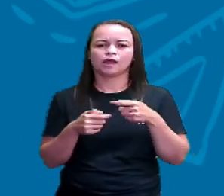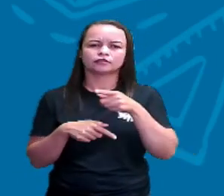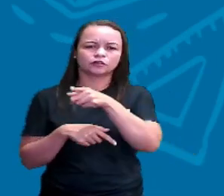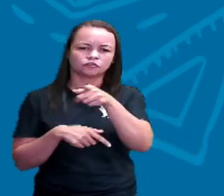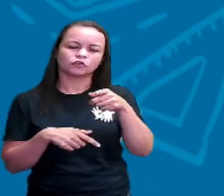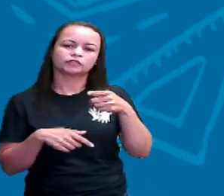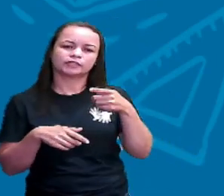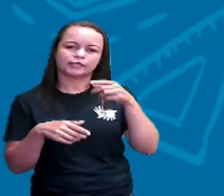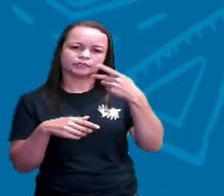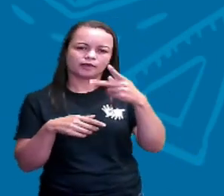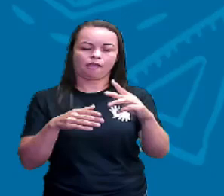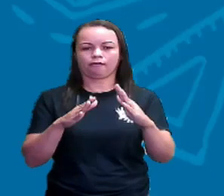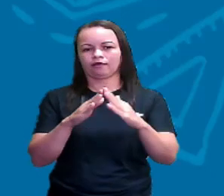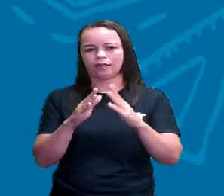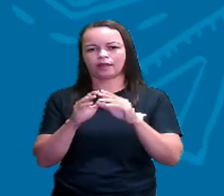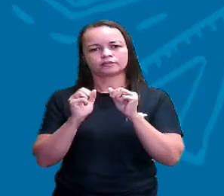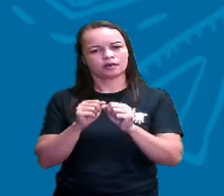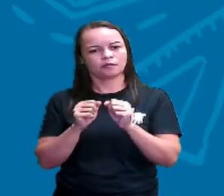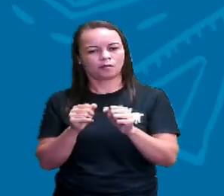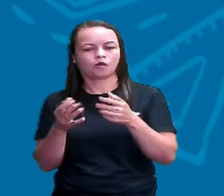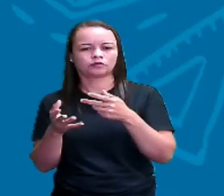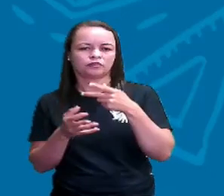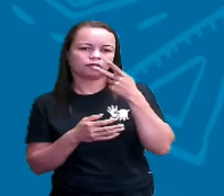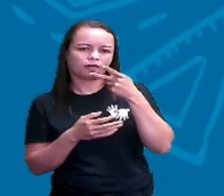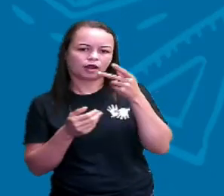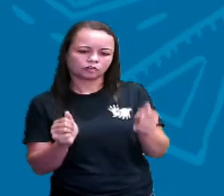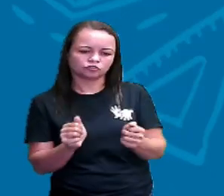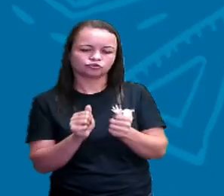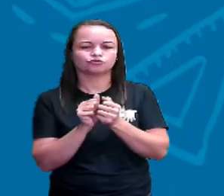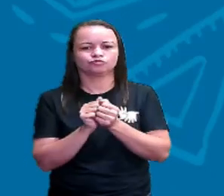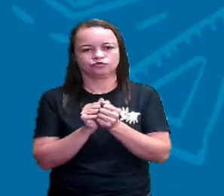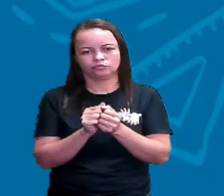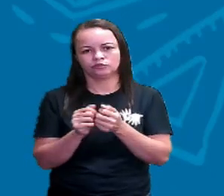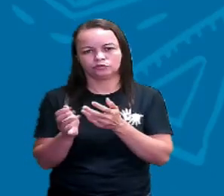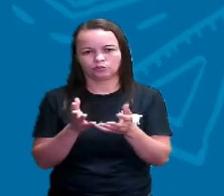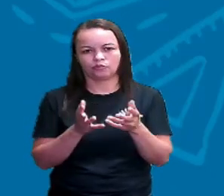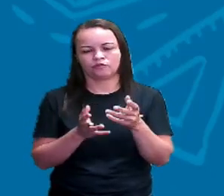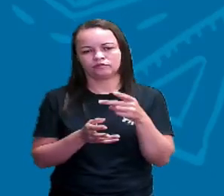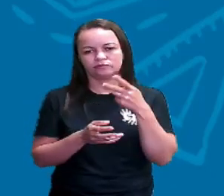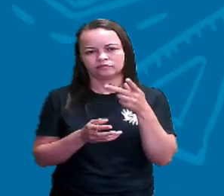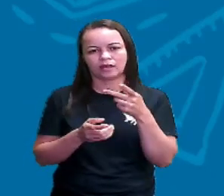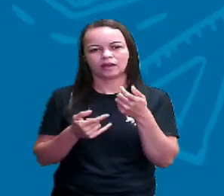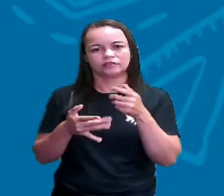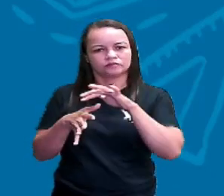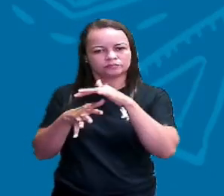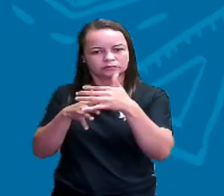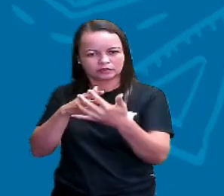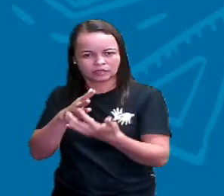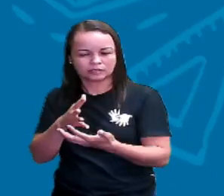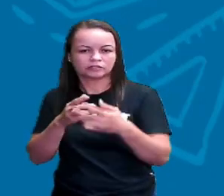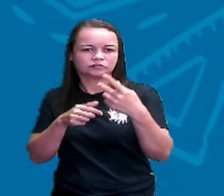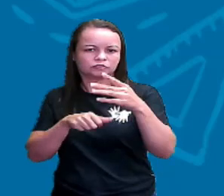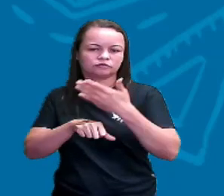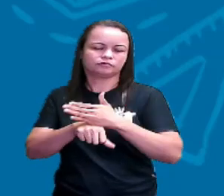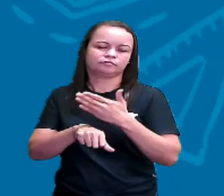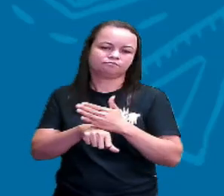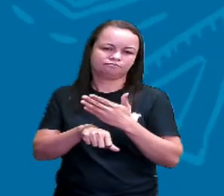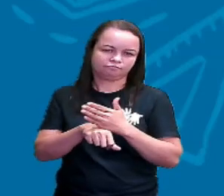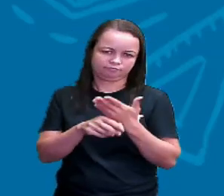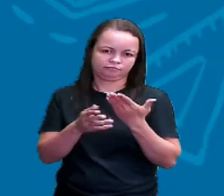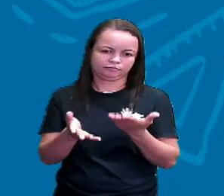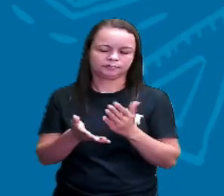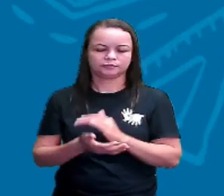pronunciar junto comigo para que você possa conseguir, né, pronunciar de maneira melhor e fica treinando, tá